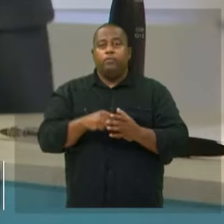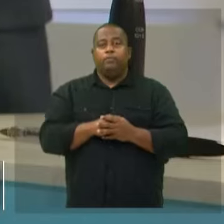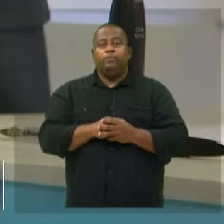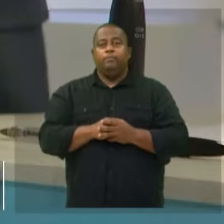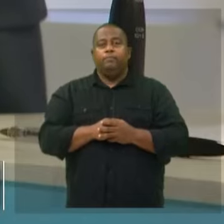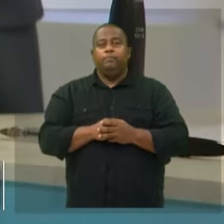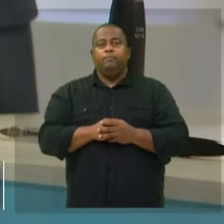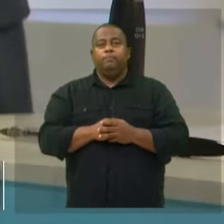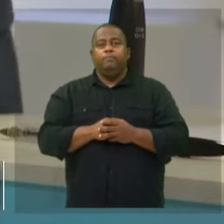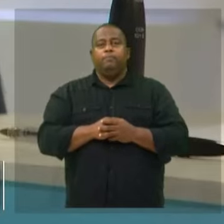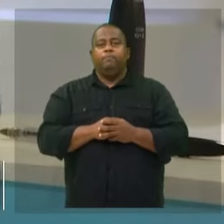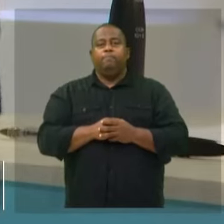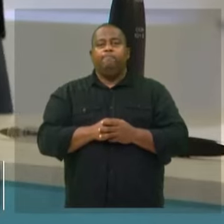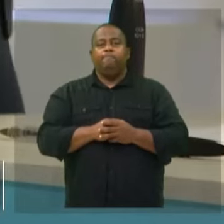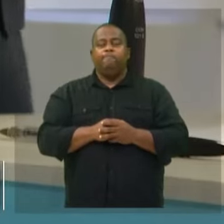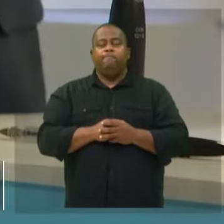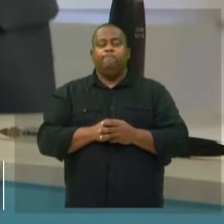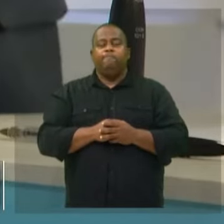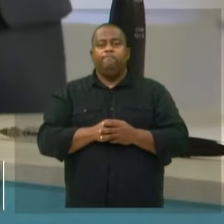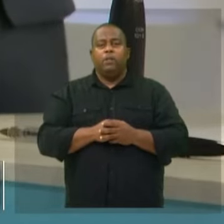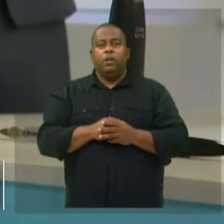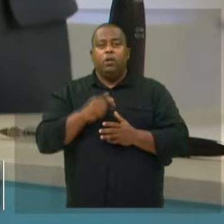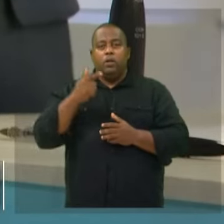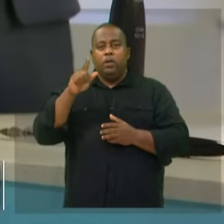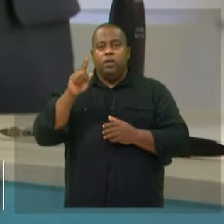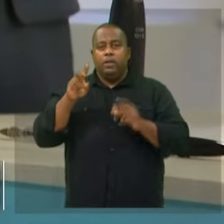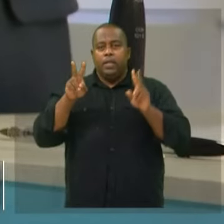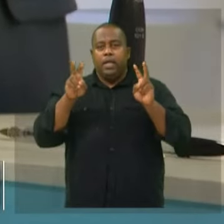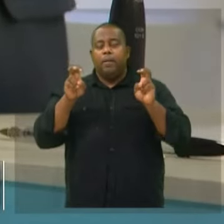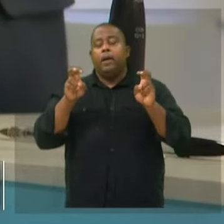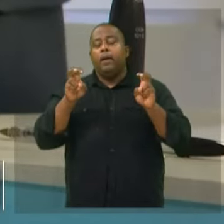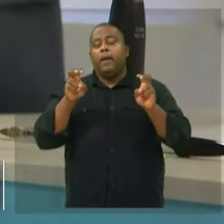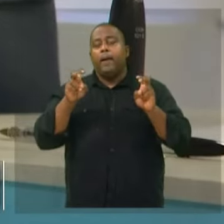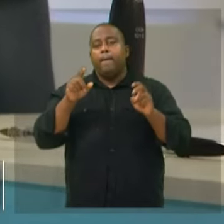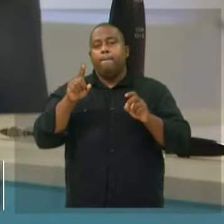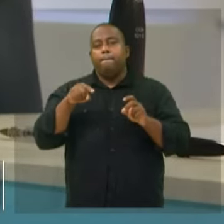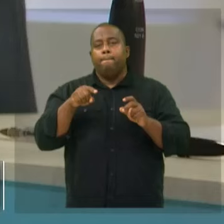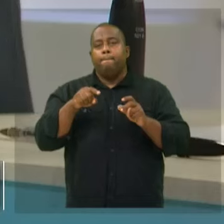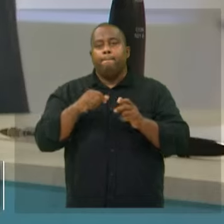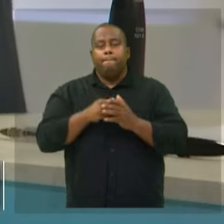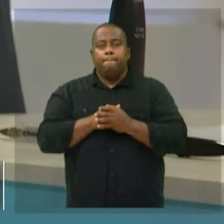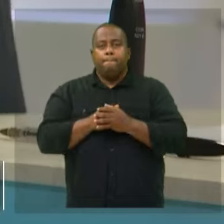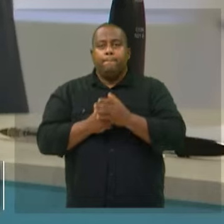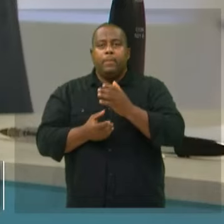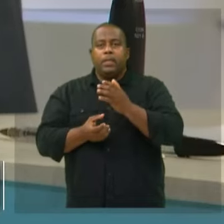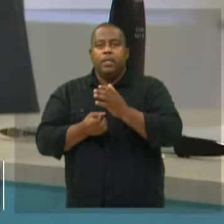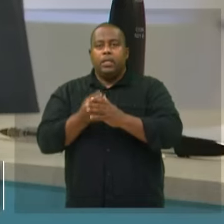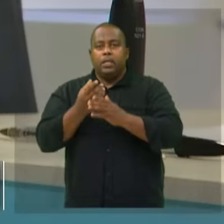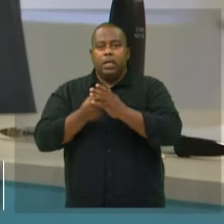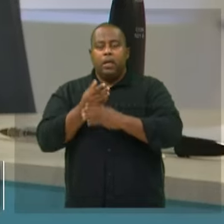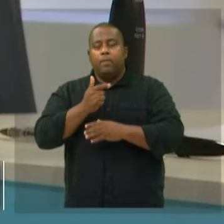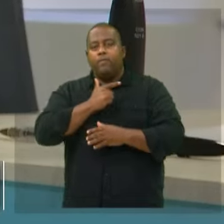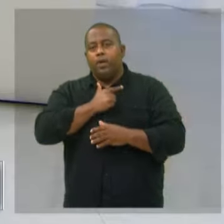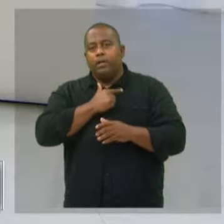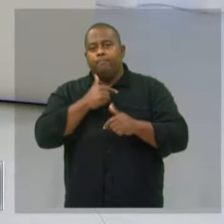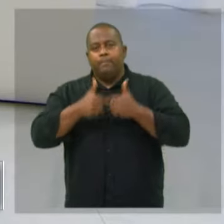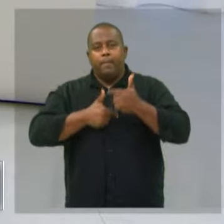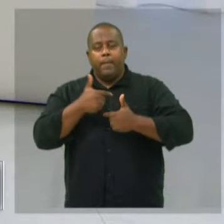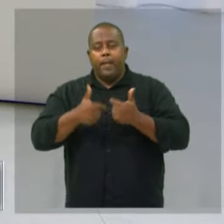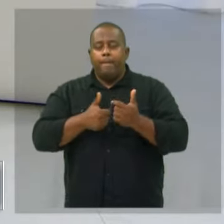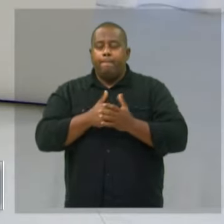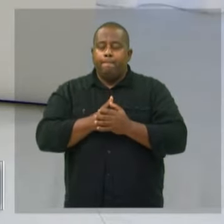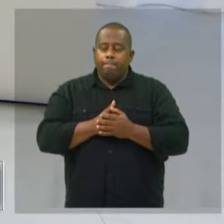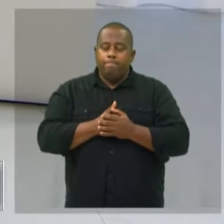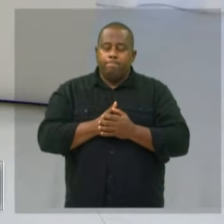novamente vamos ao próximo tema que é geração de emprego portanto